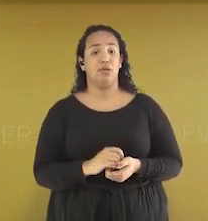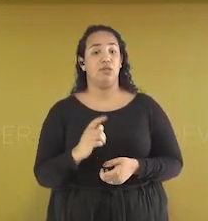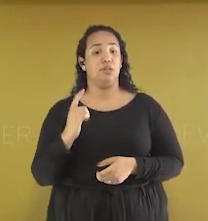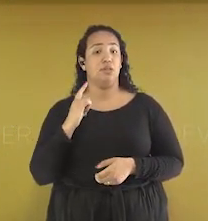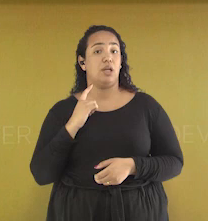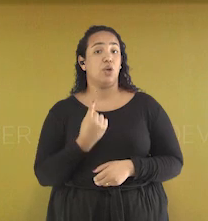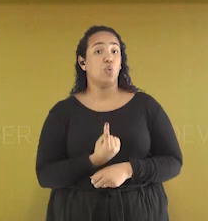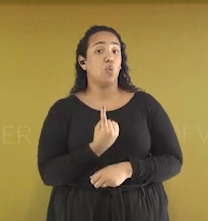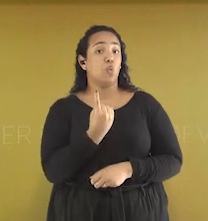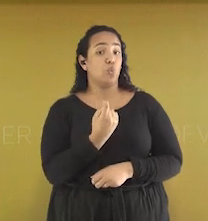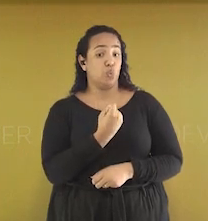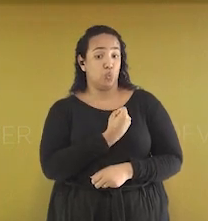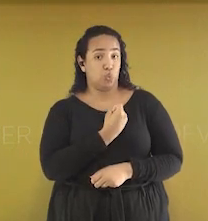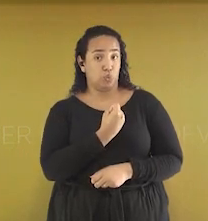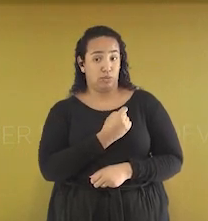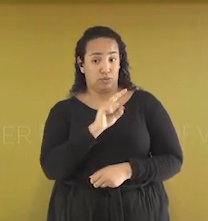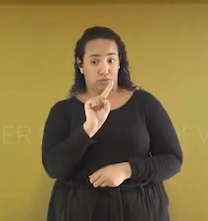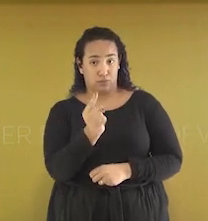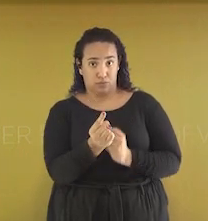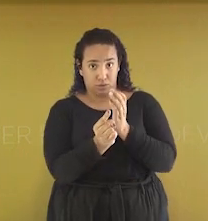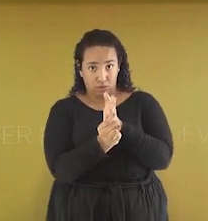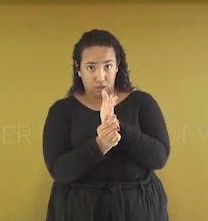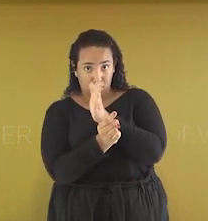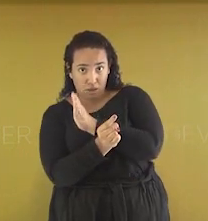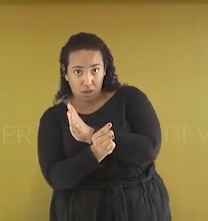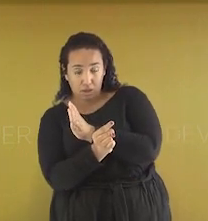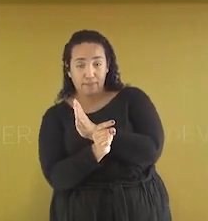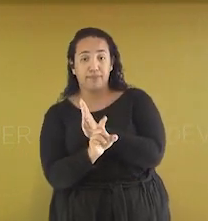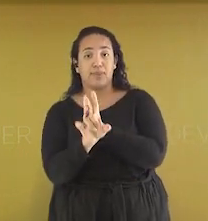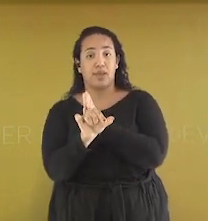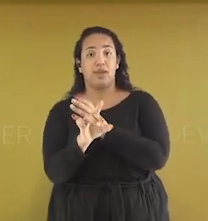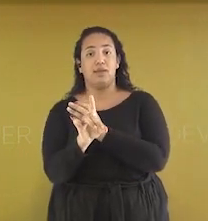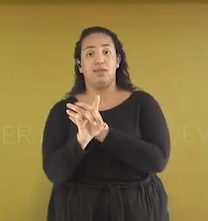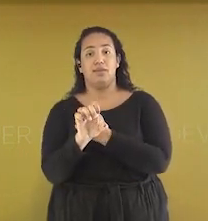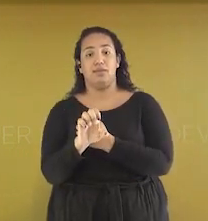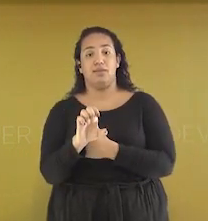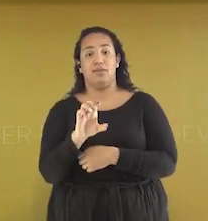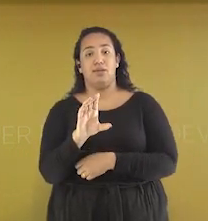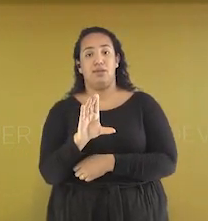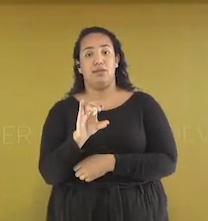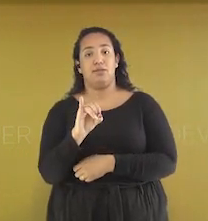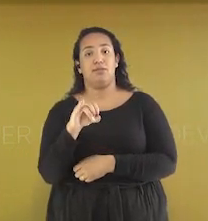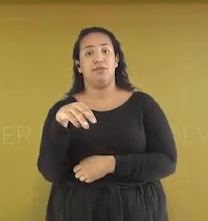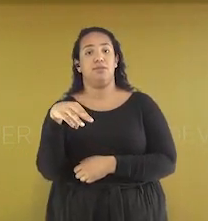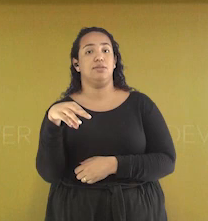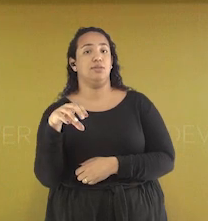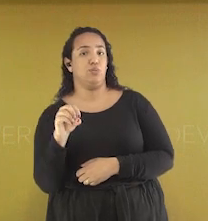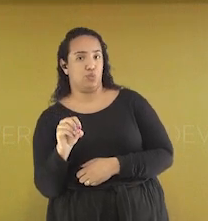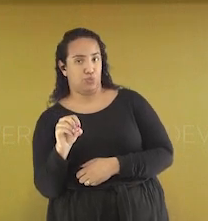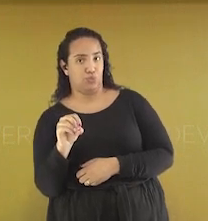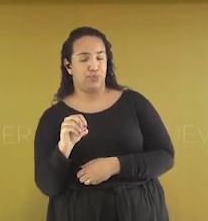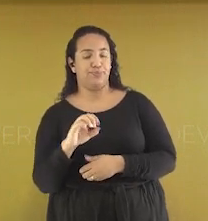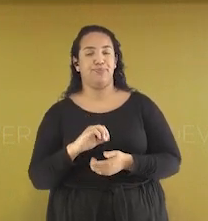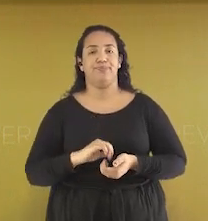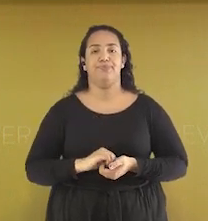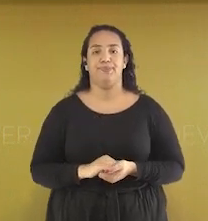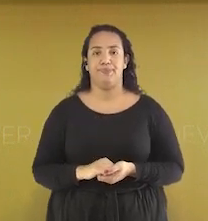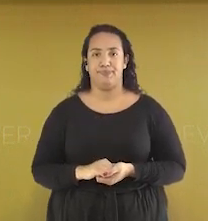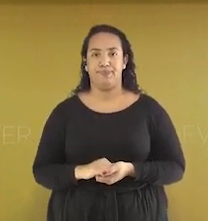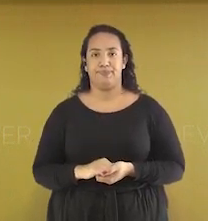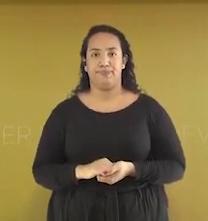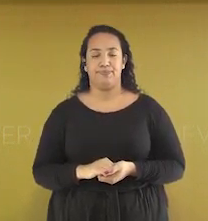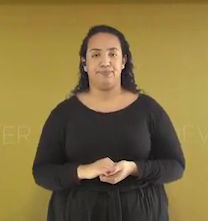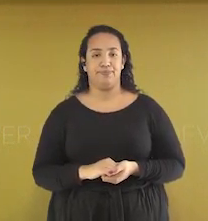um algarismo depois da vírgula, a parte decimal é chamada de